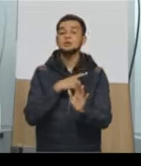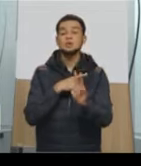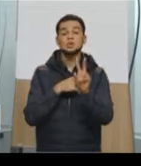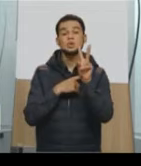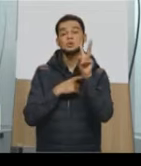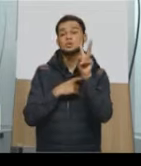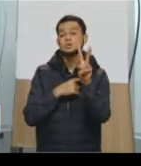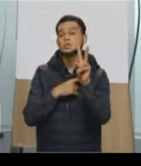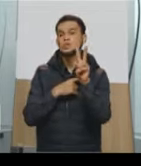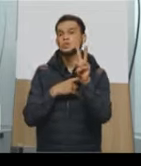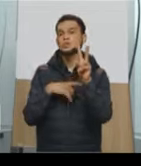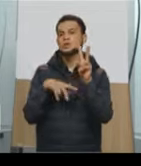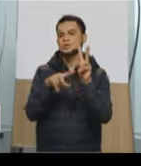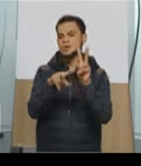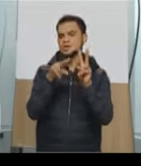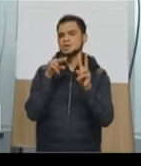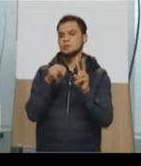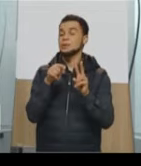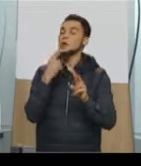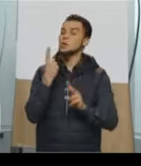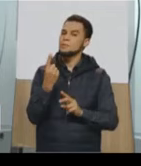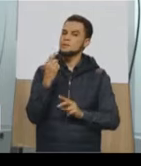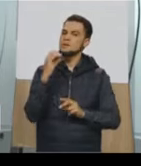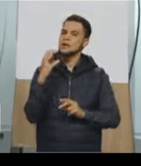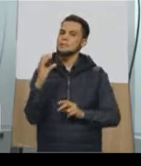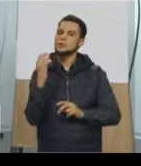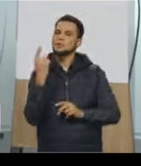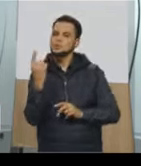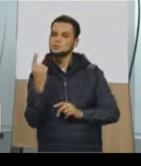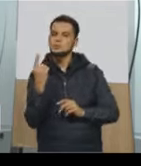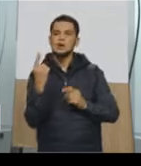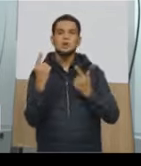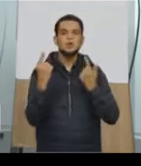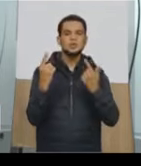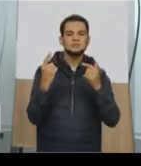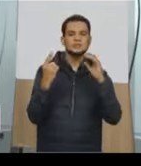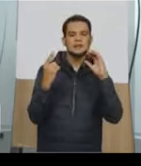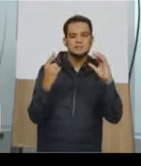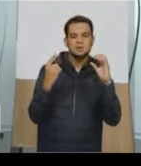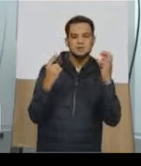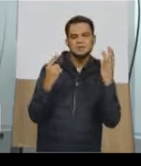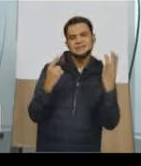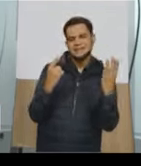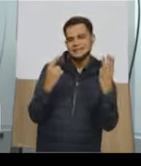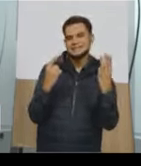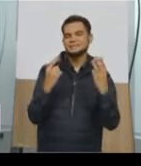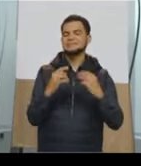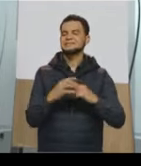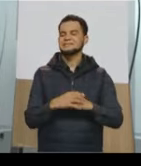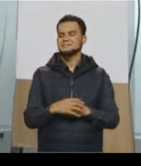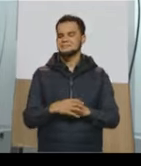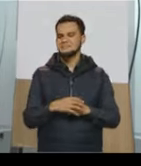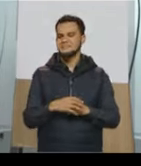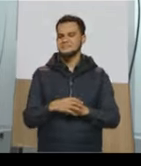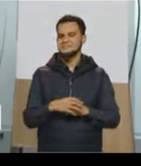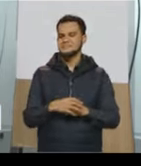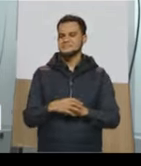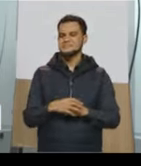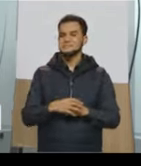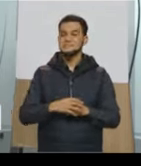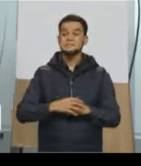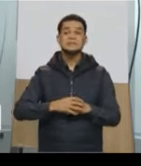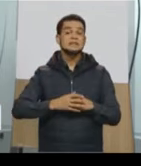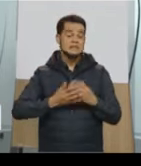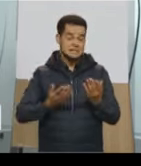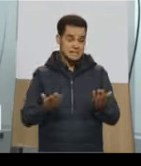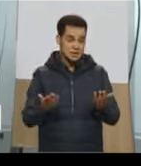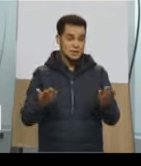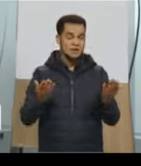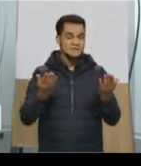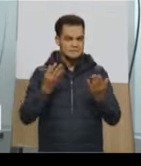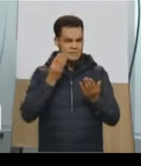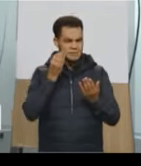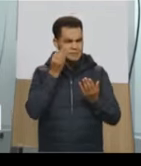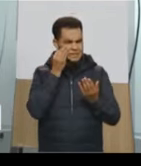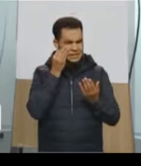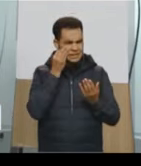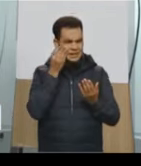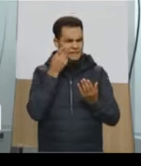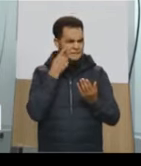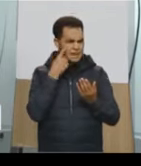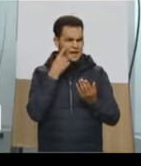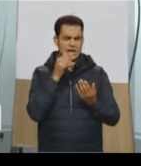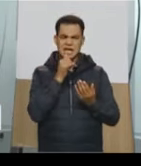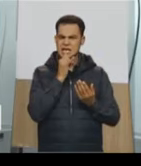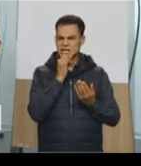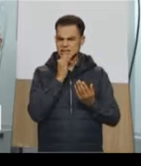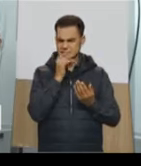uma no carbono 1 e a outra no carbono 3. Bom, com isso, vamos tentar trabalhar então aqui esses